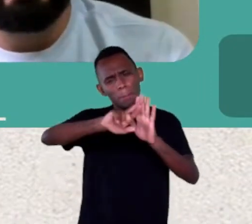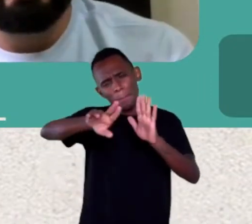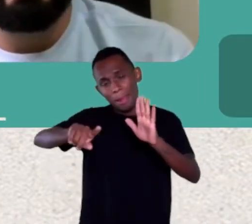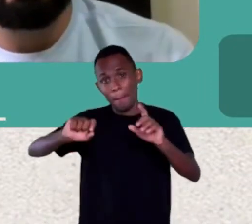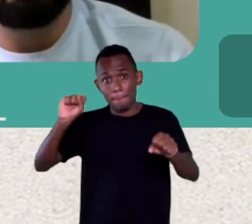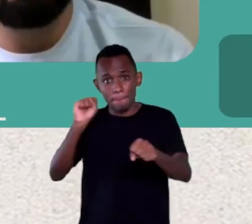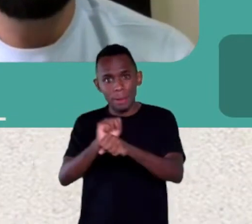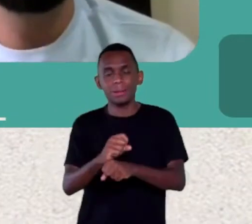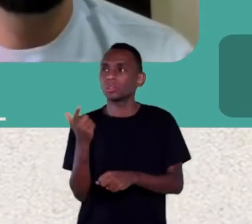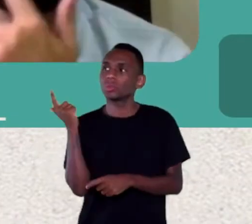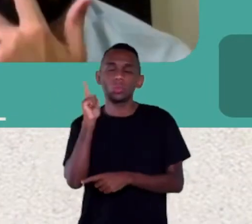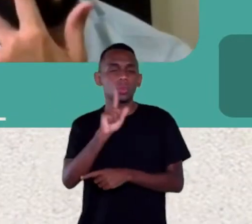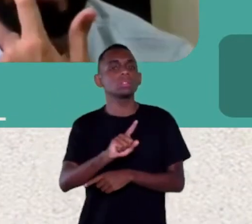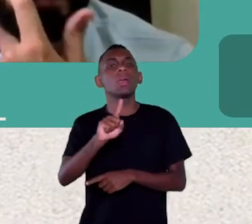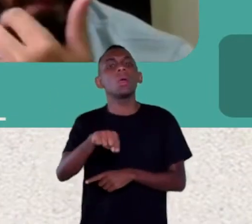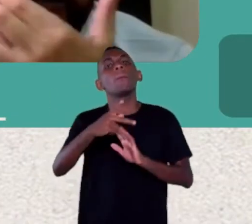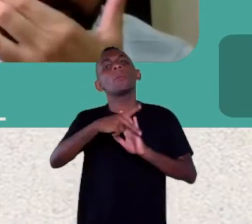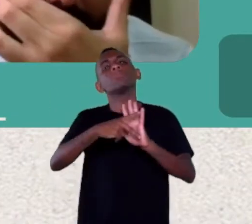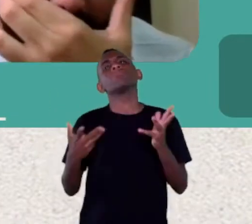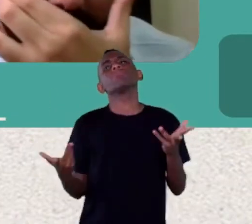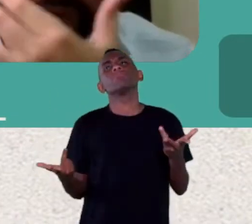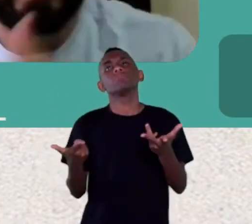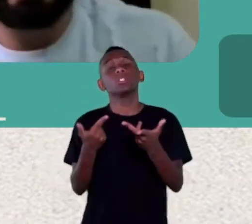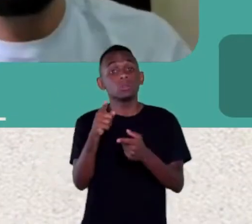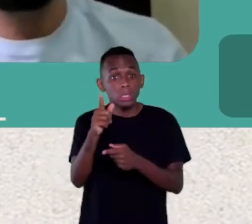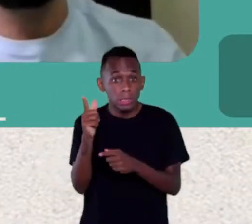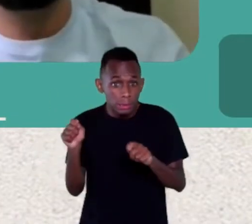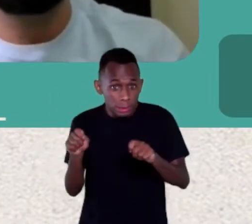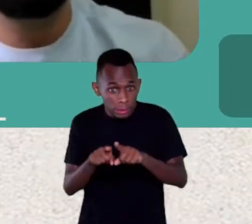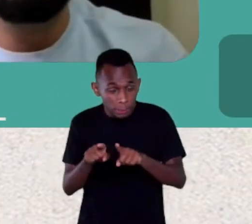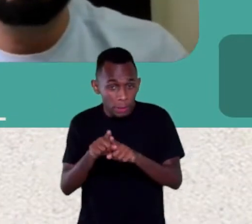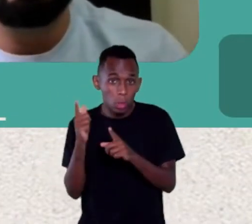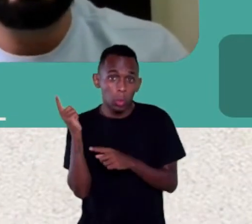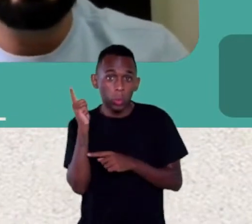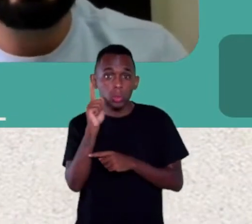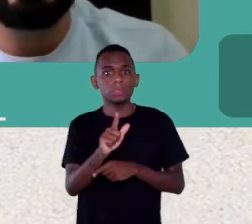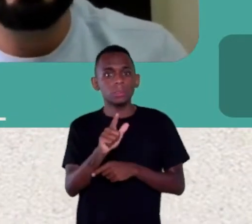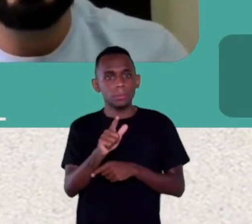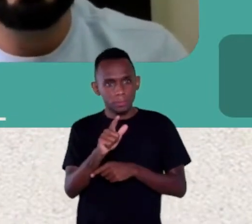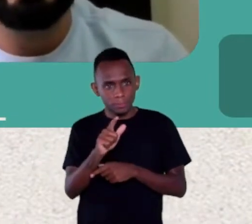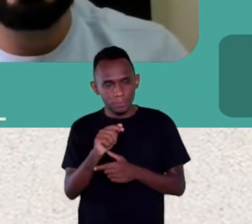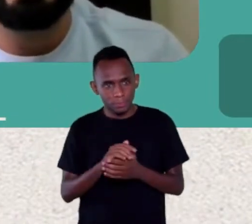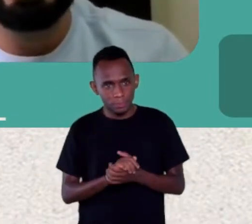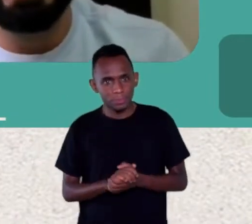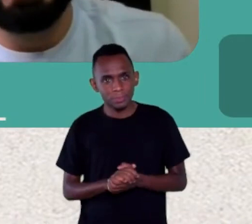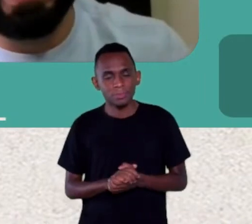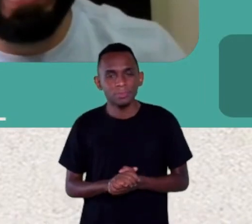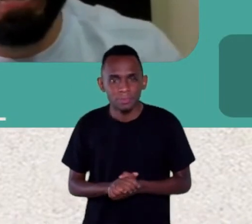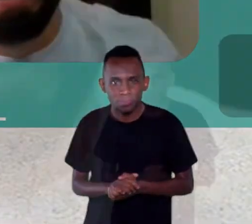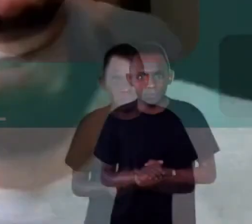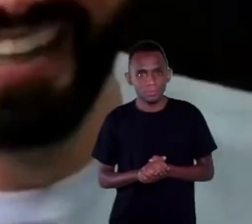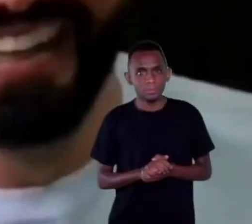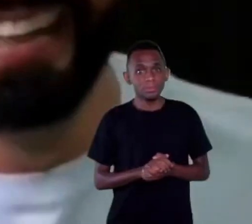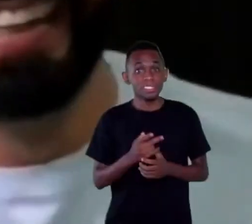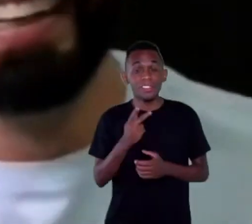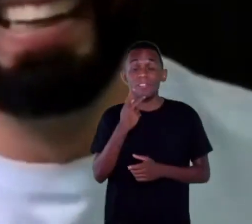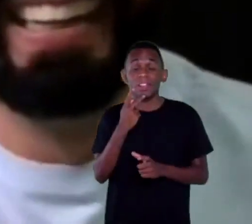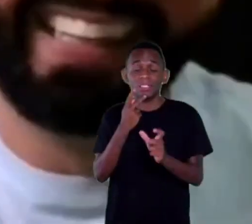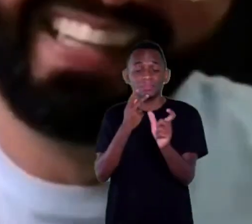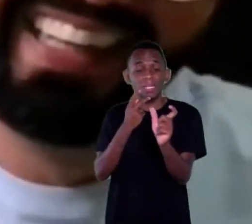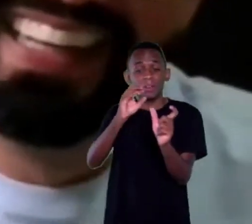projeto muito, muito bonito. E você também conseguiu, eu com você, mineira mesmo, né? Conseguiu